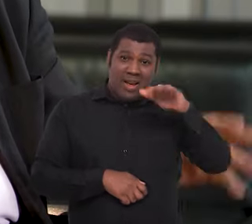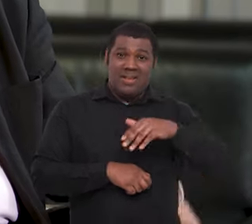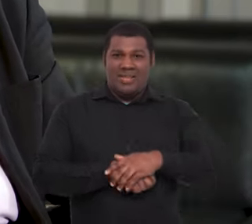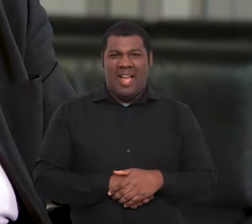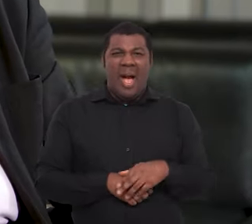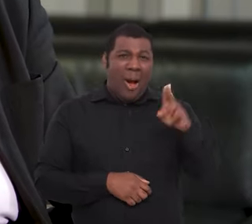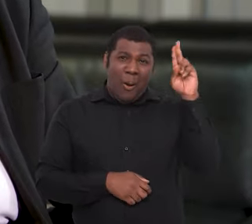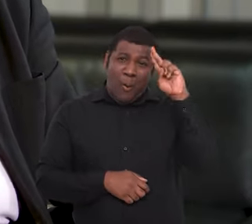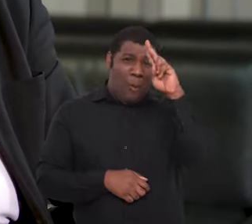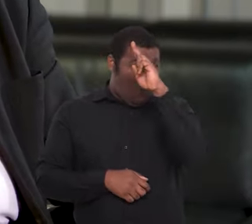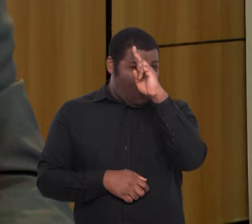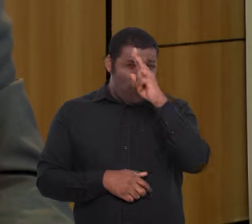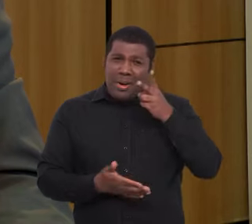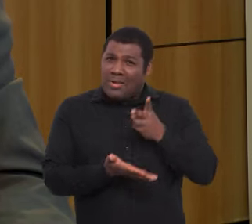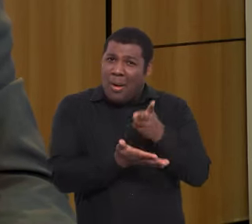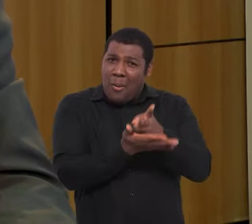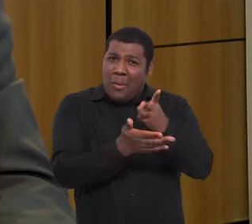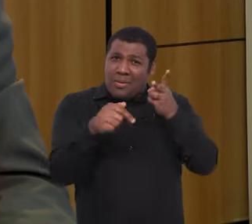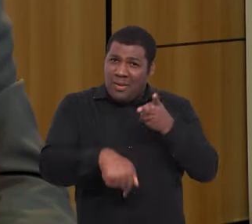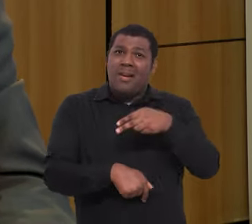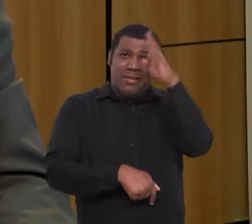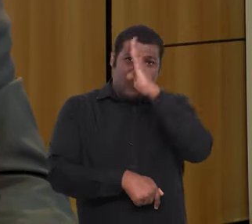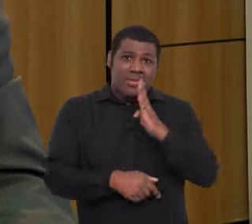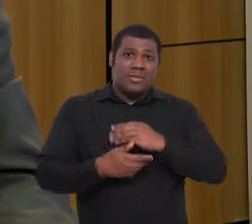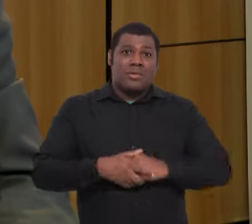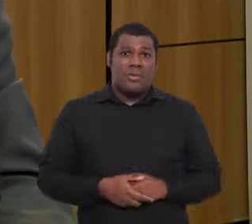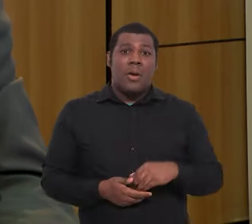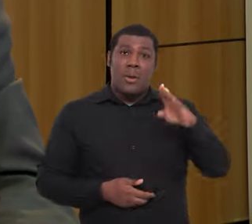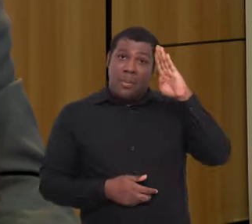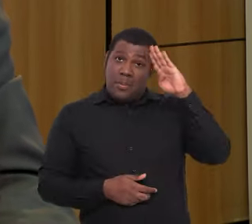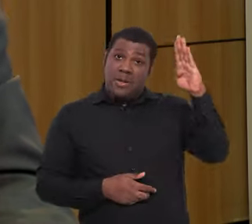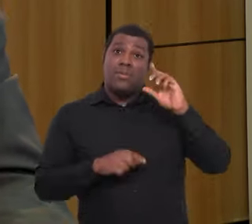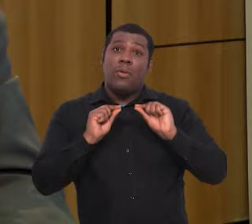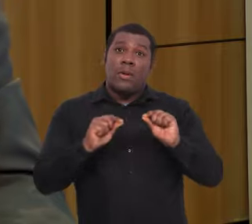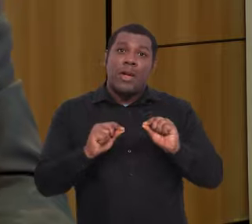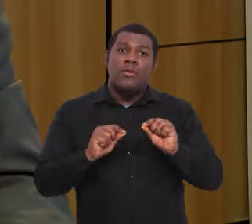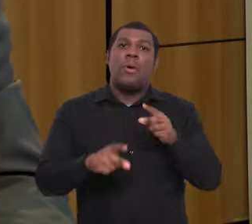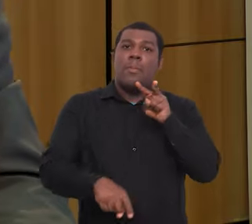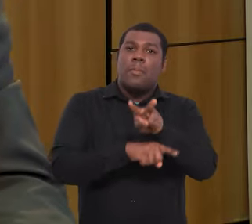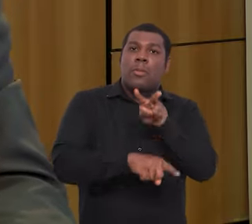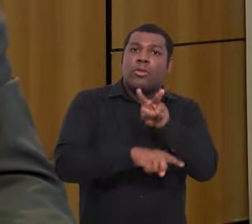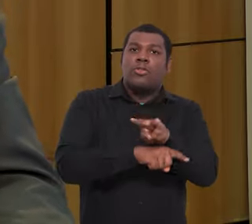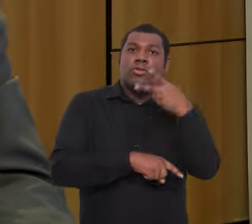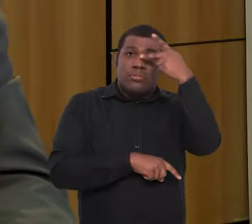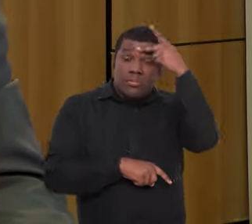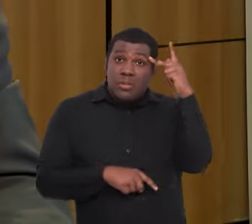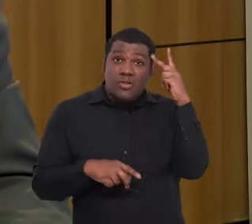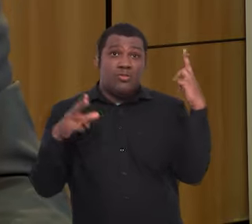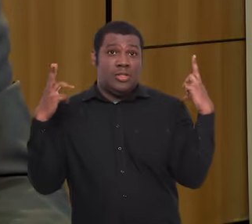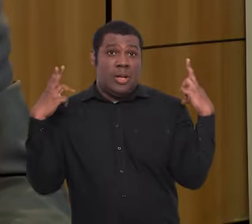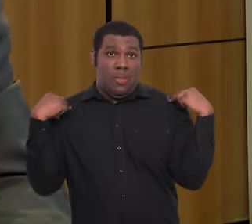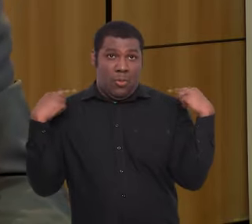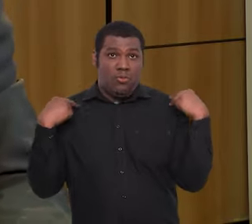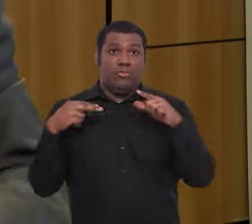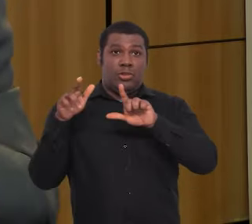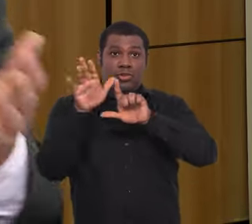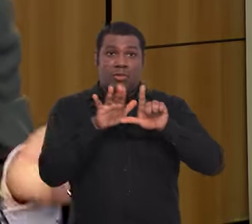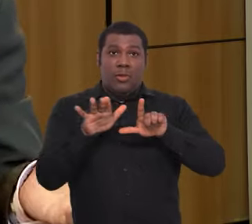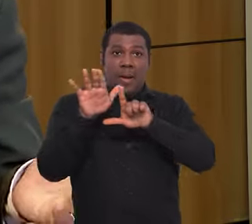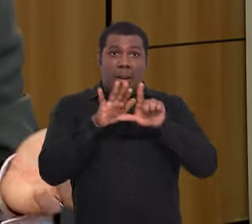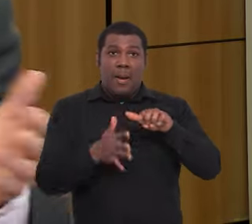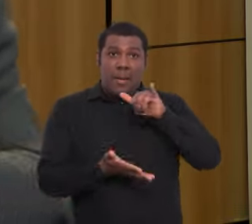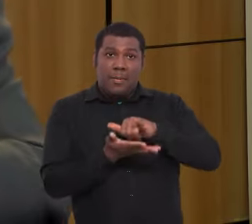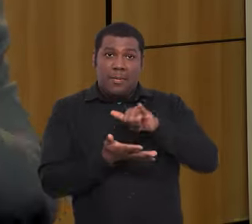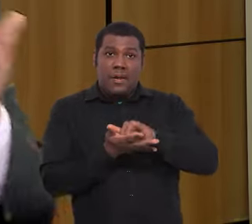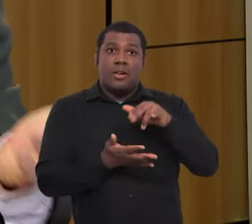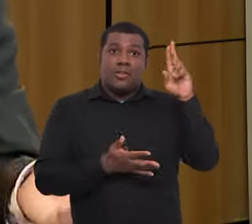eles não vão embora o que nós precisamos cuidar é para proteger você agora motorista porque você tenha direito enquadrar